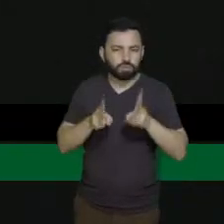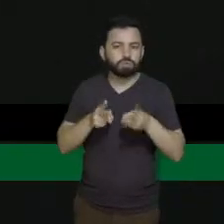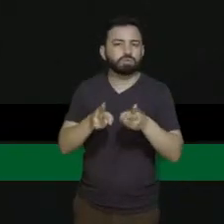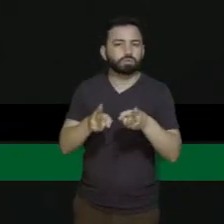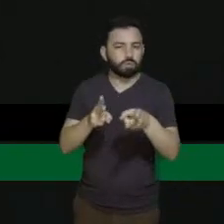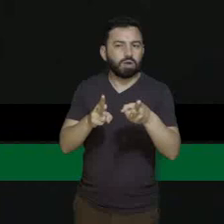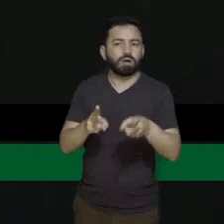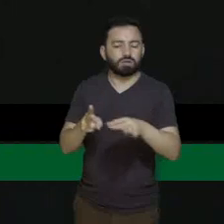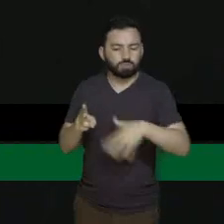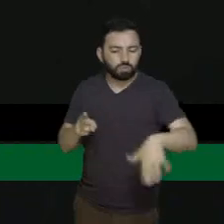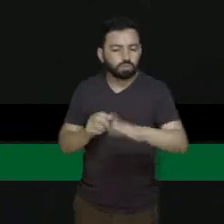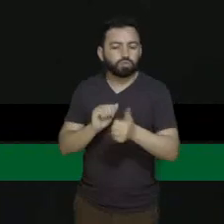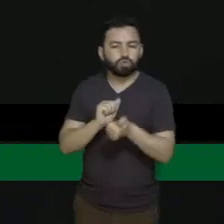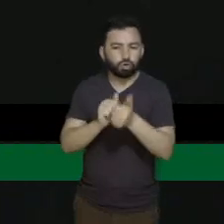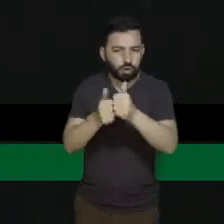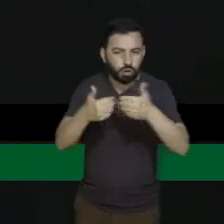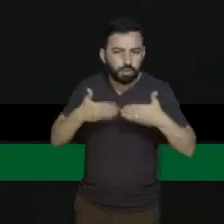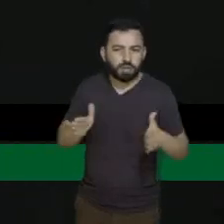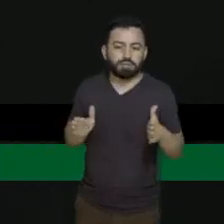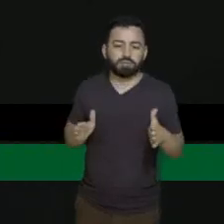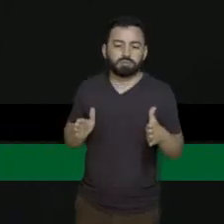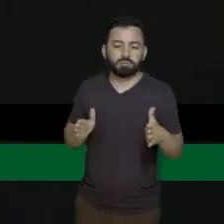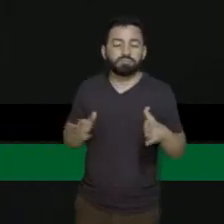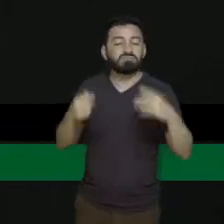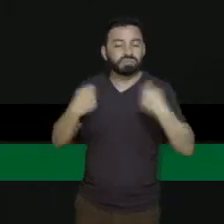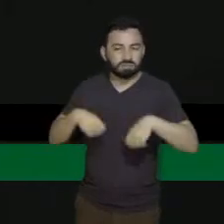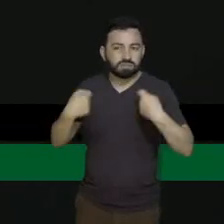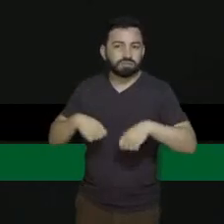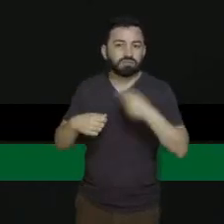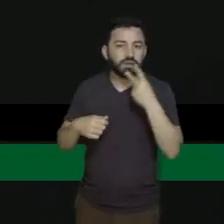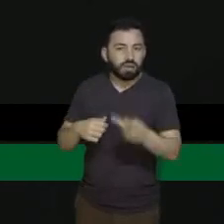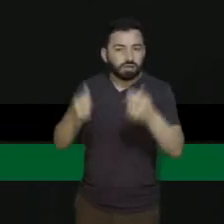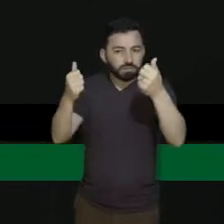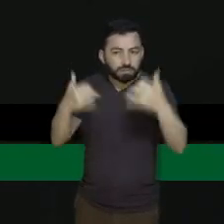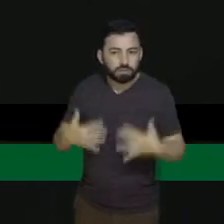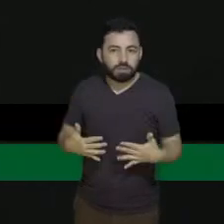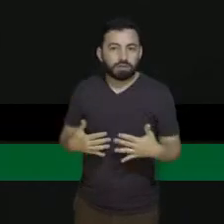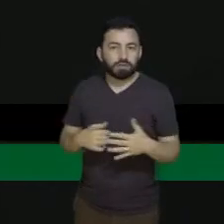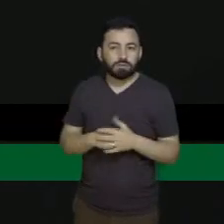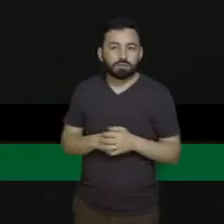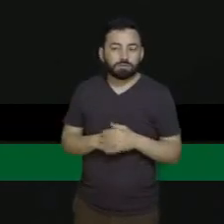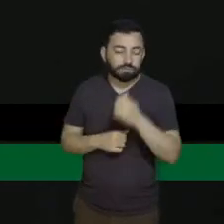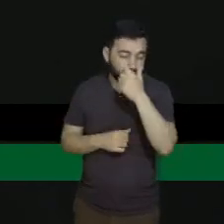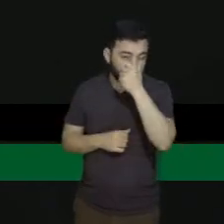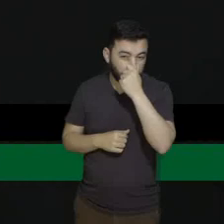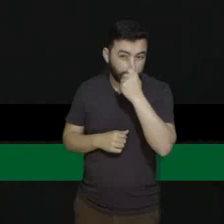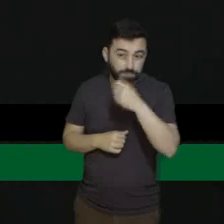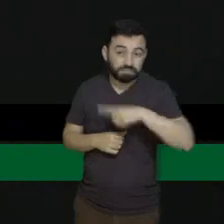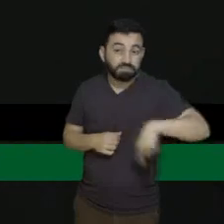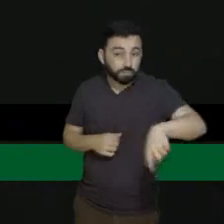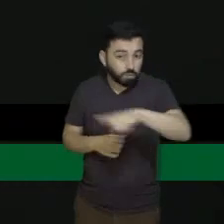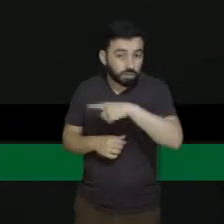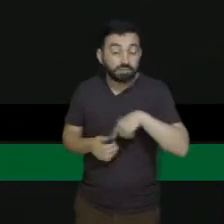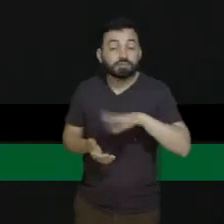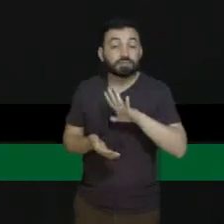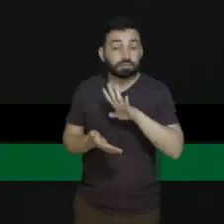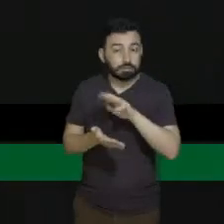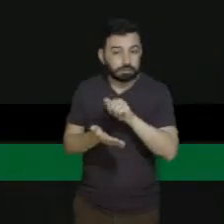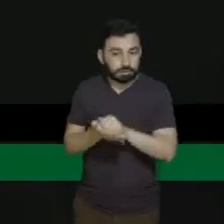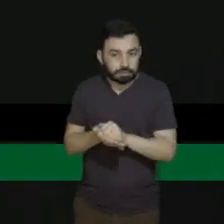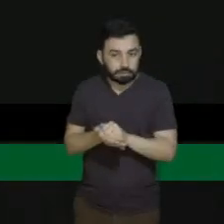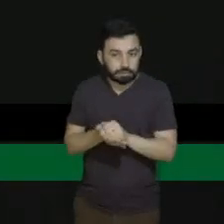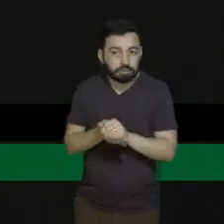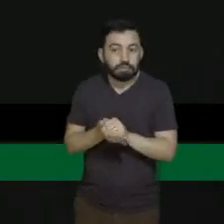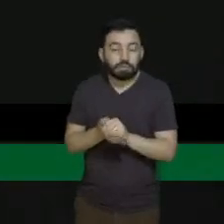vem. Preciso dizer, senhores deputados, que nós fizemos a inscrição conforme